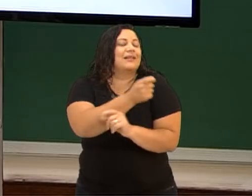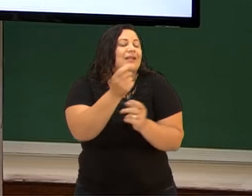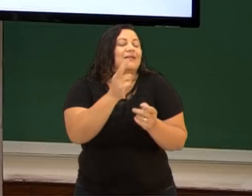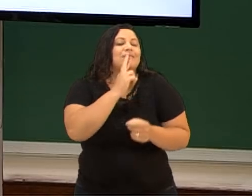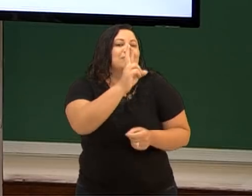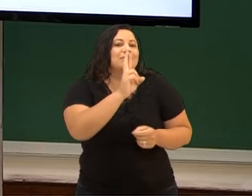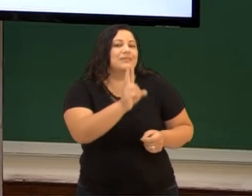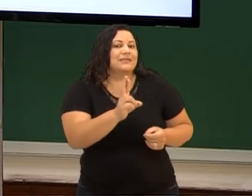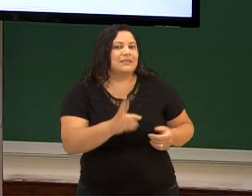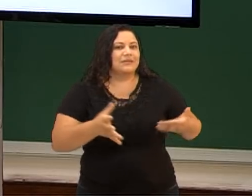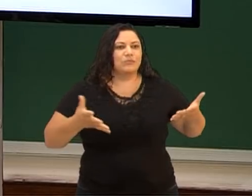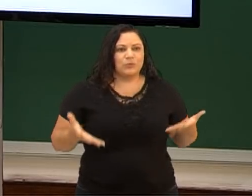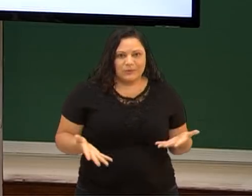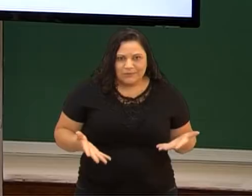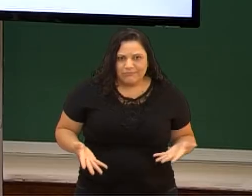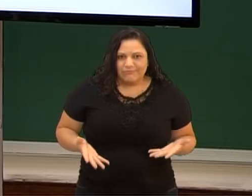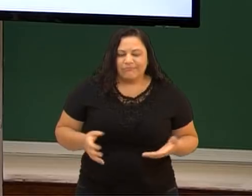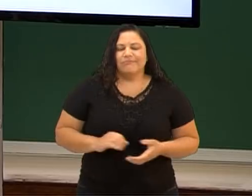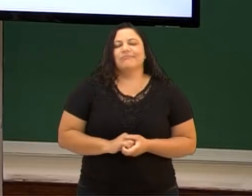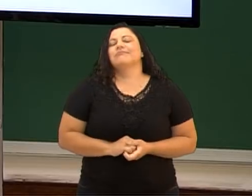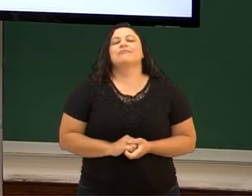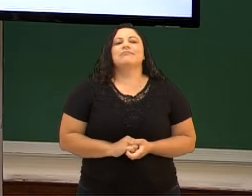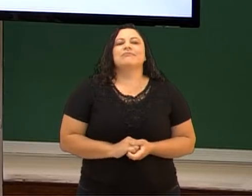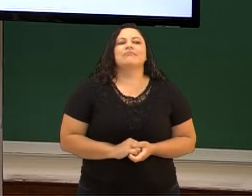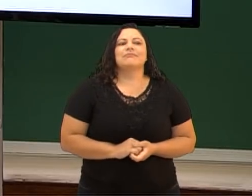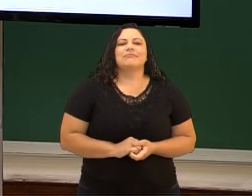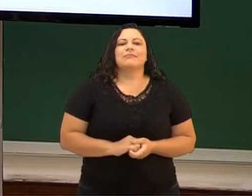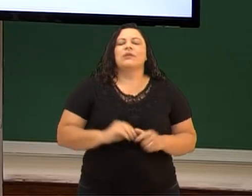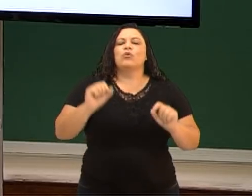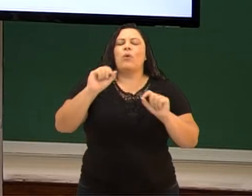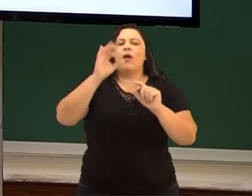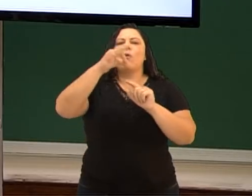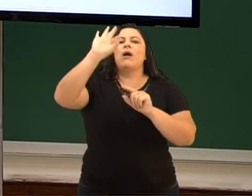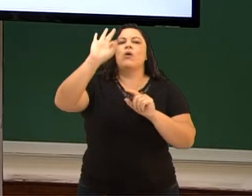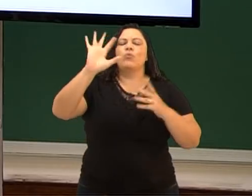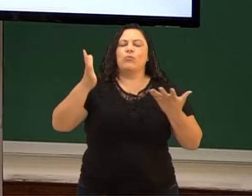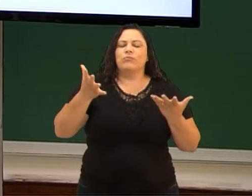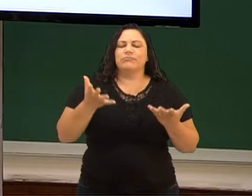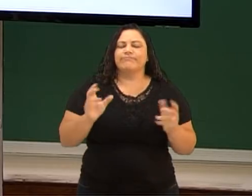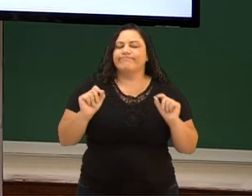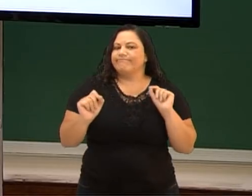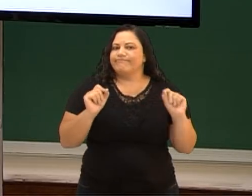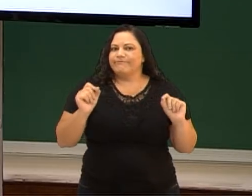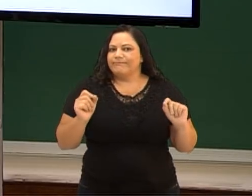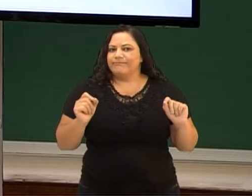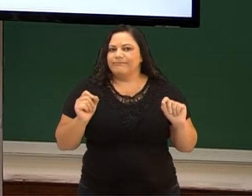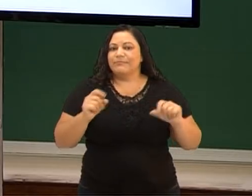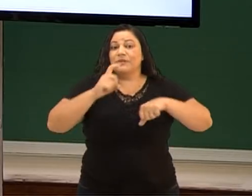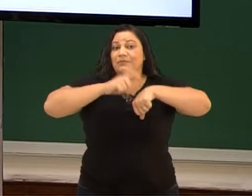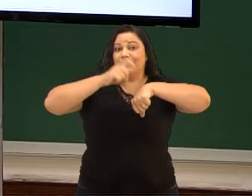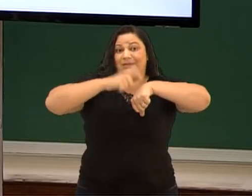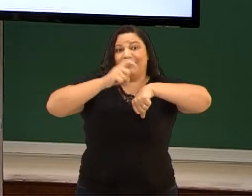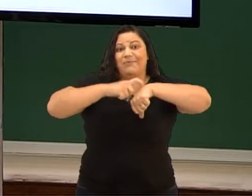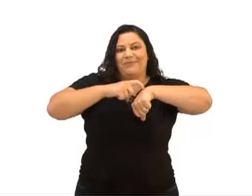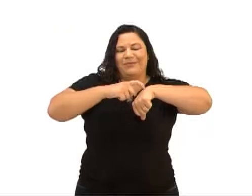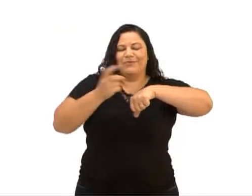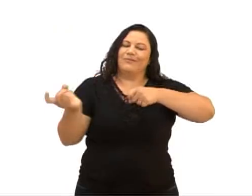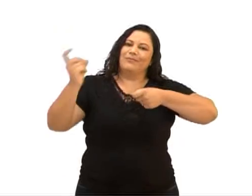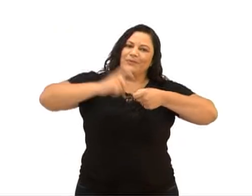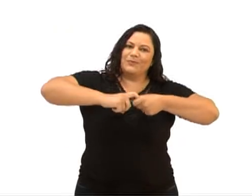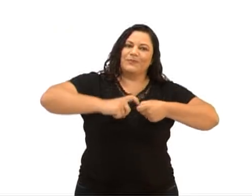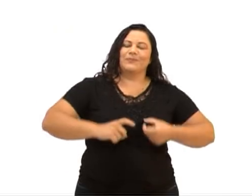corresponderam desenhos que gostam de praticar agora assistir, né? Agora na quarentena. Um tempinho para vocês que a professora já